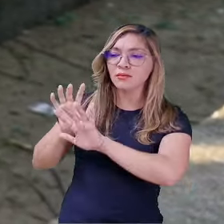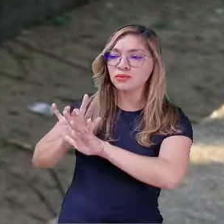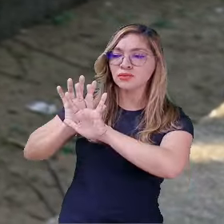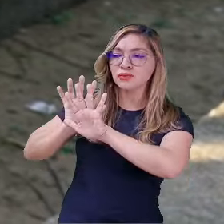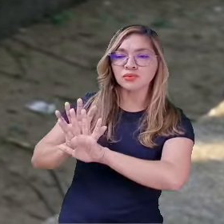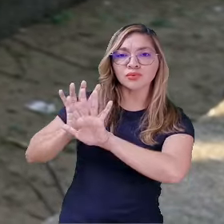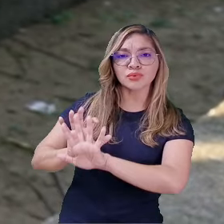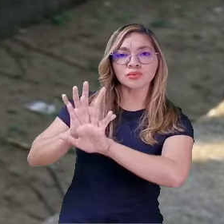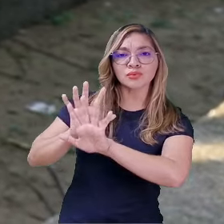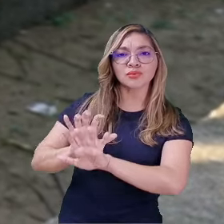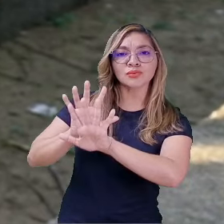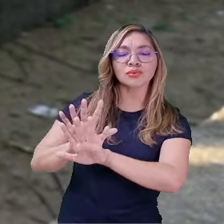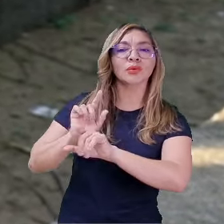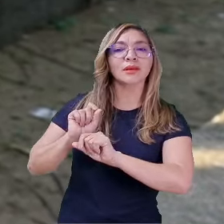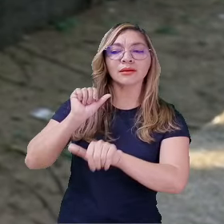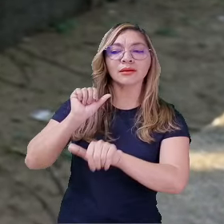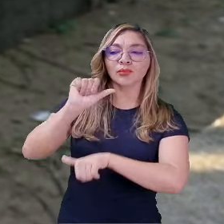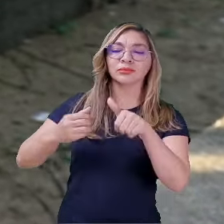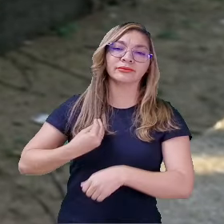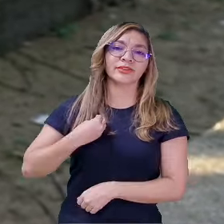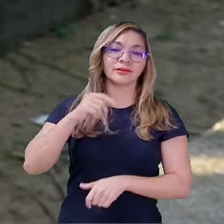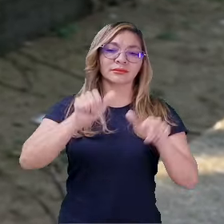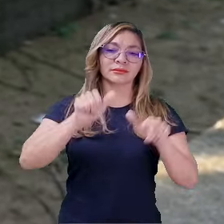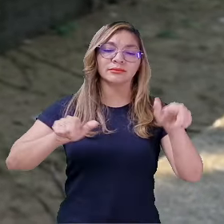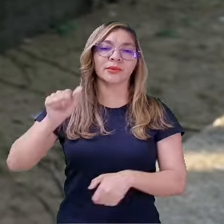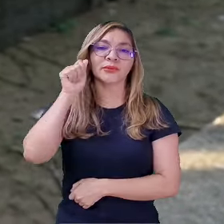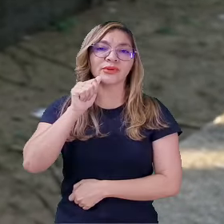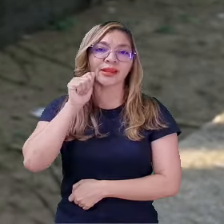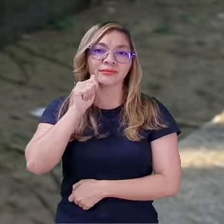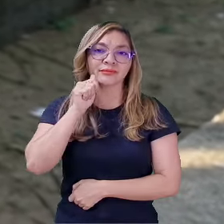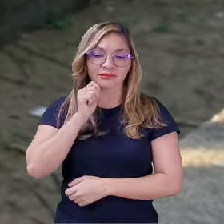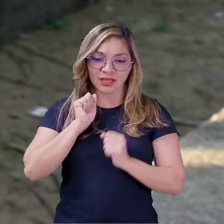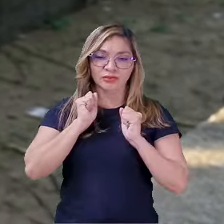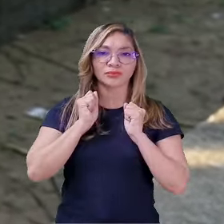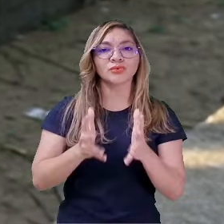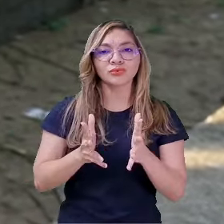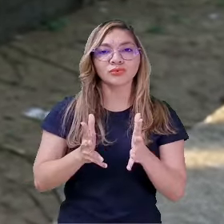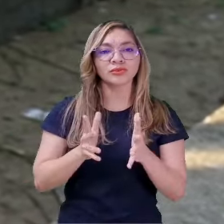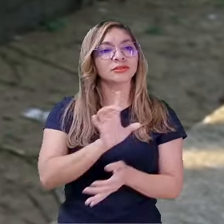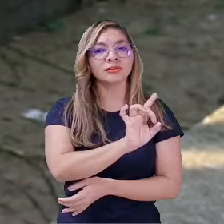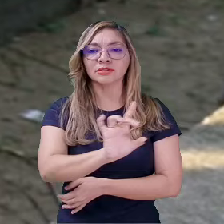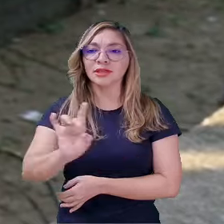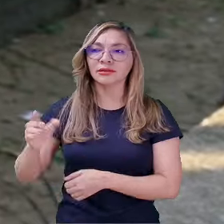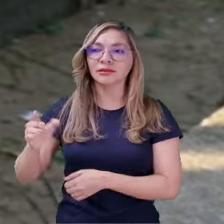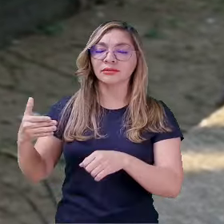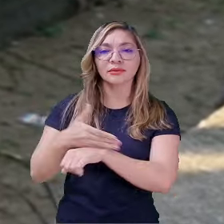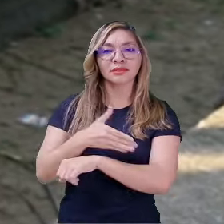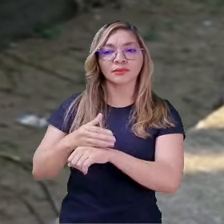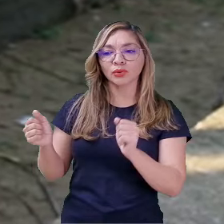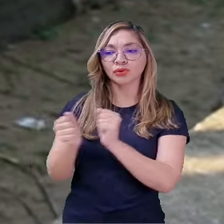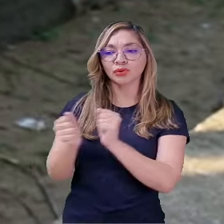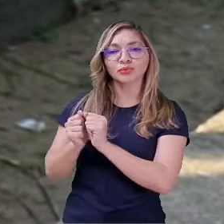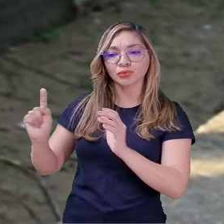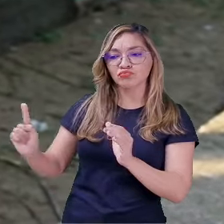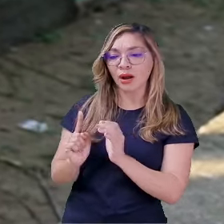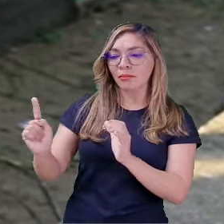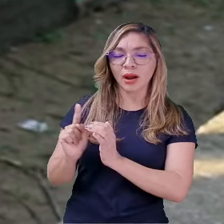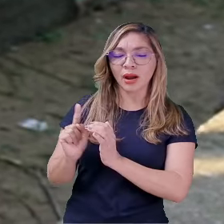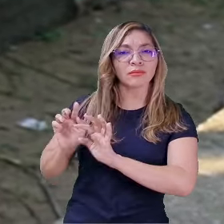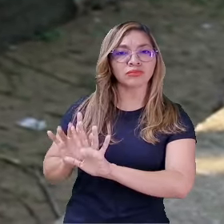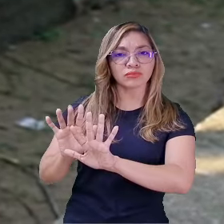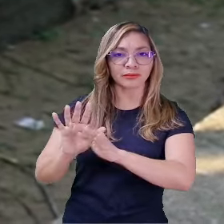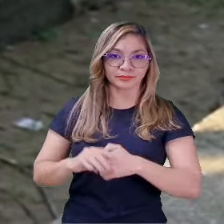a vida de muitas mulheres, vai mudar a atitude de cada mulher que participou dessa marcha e aonde vai